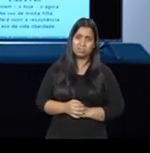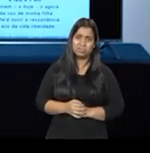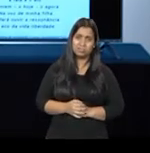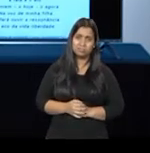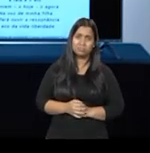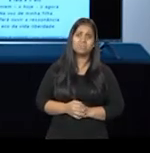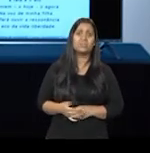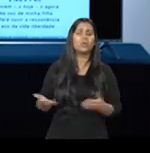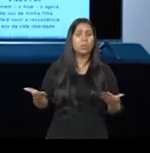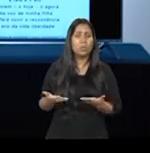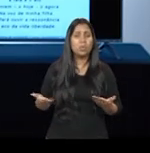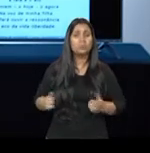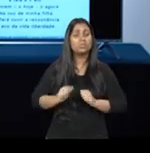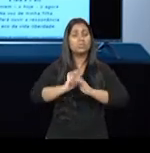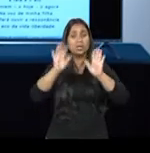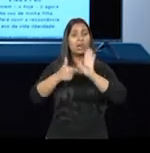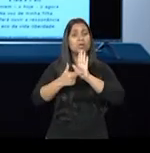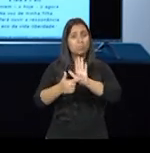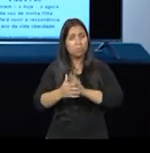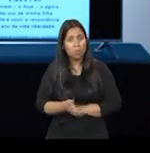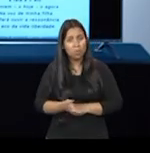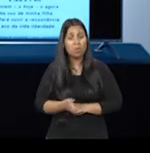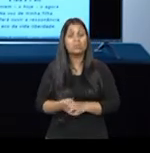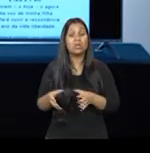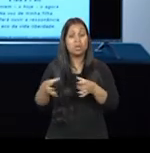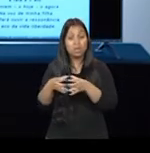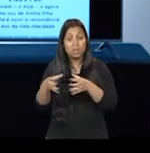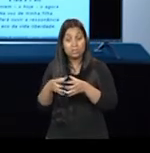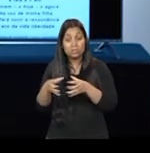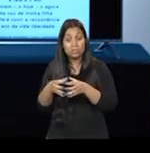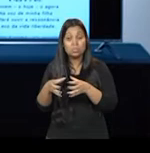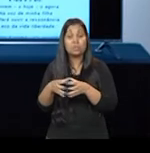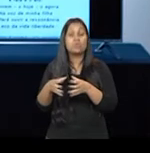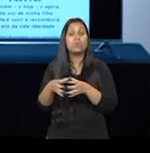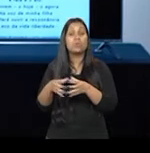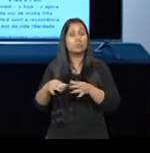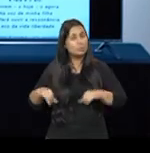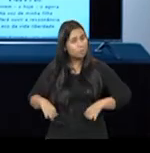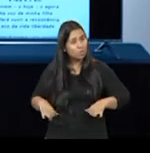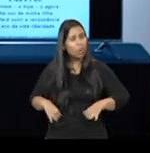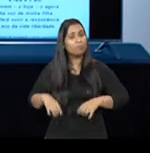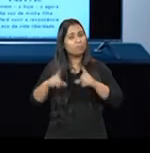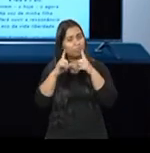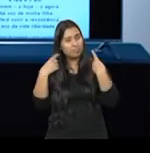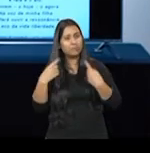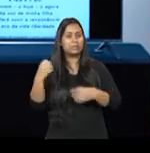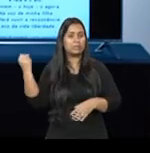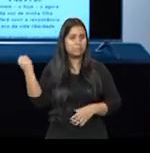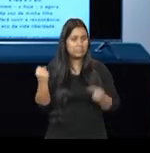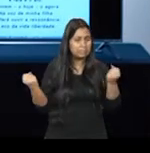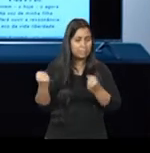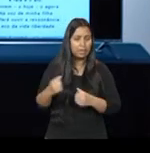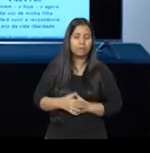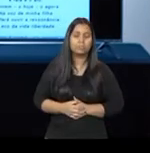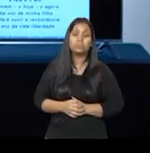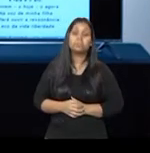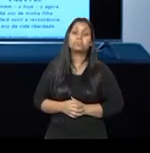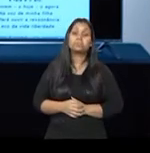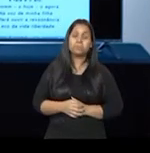história, os dados de hoje são muito claros, pessoal, mostram que esses grupos estão mais vulneráveis à violência, né, a